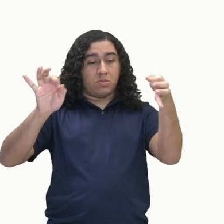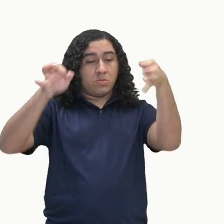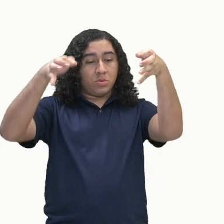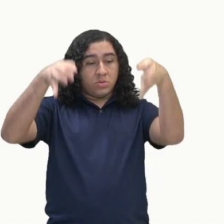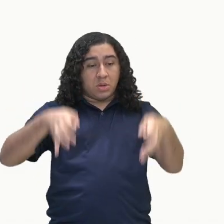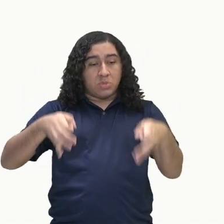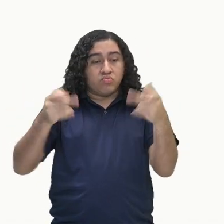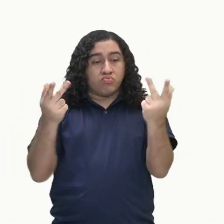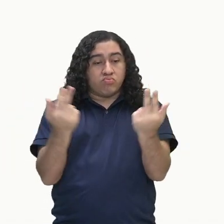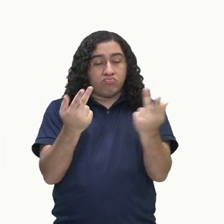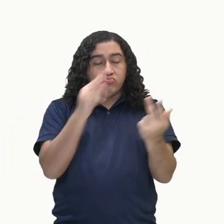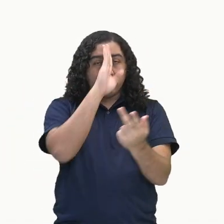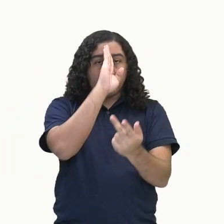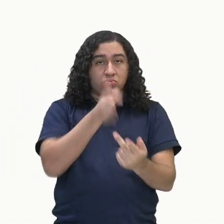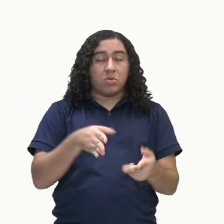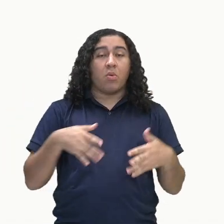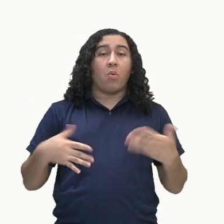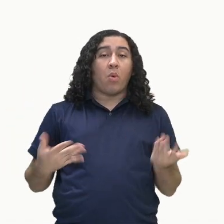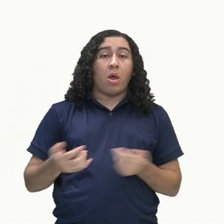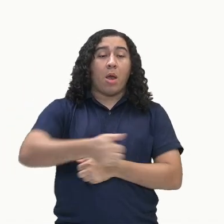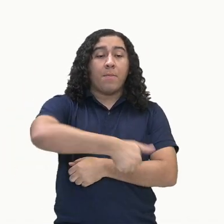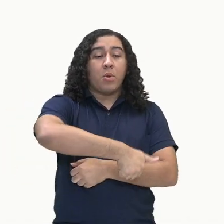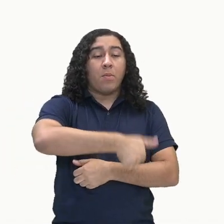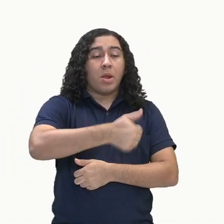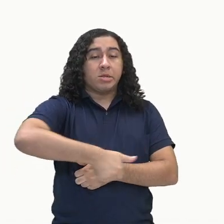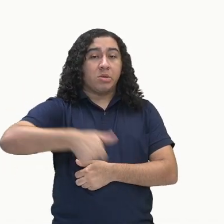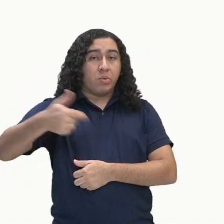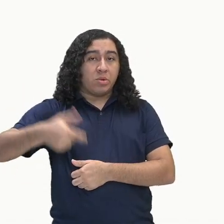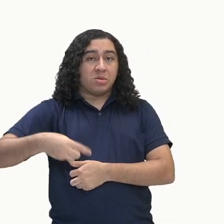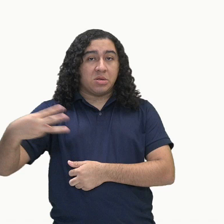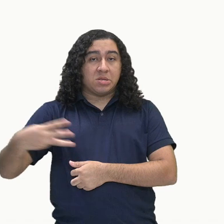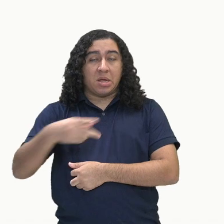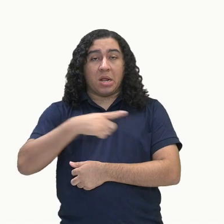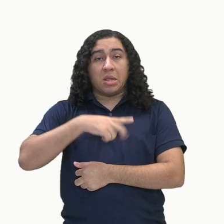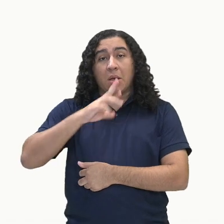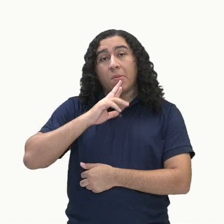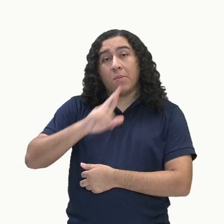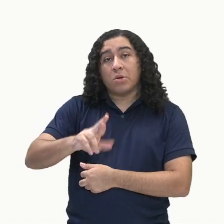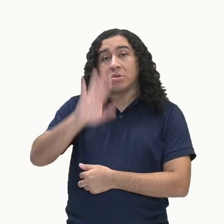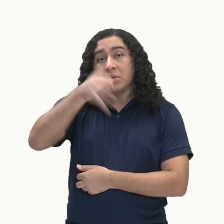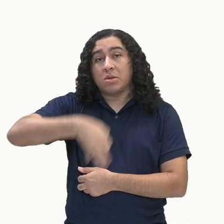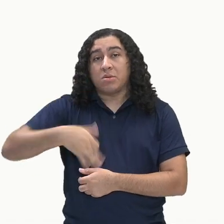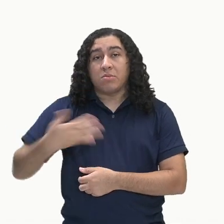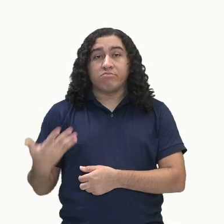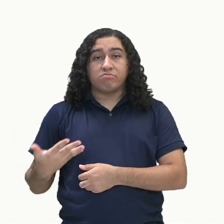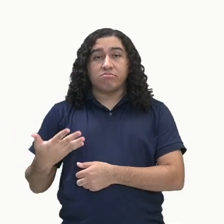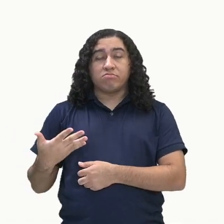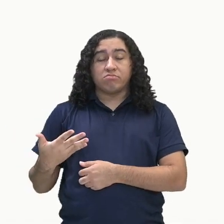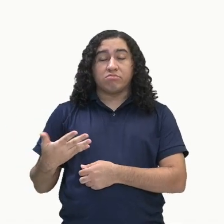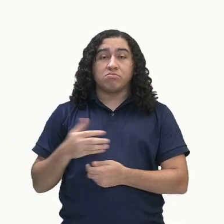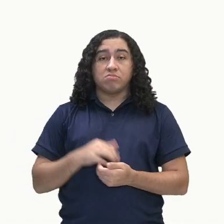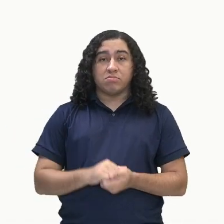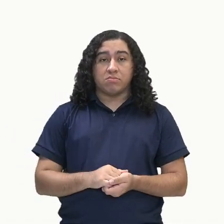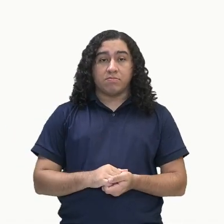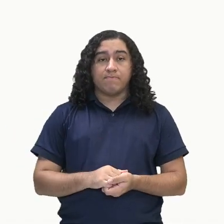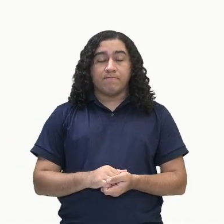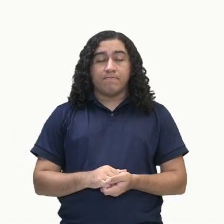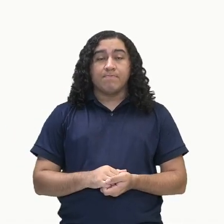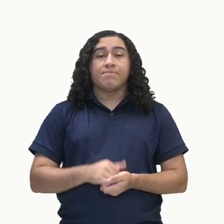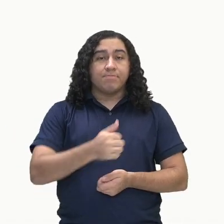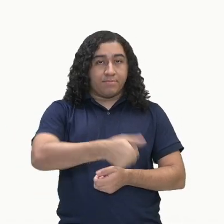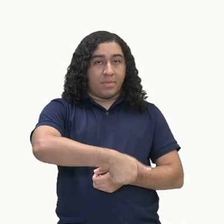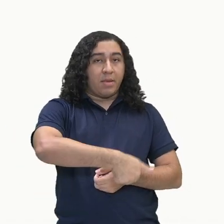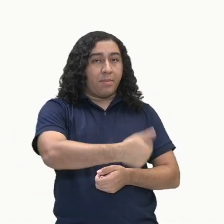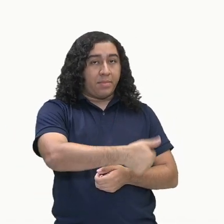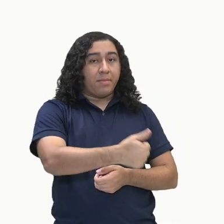das nossas três figuras que possui, né, os lados com a mesma medida e os seus ângulos congruentes? É exatamente